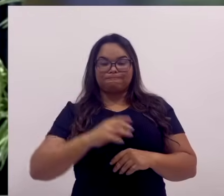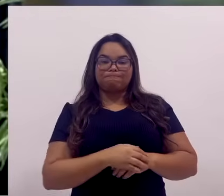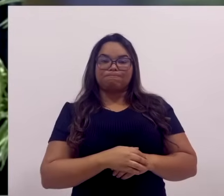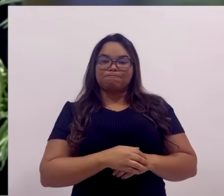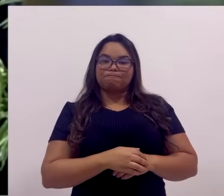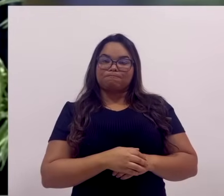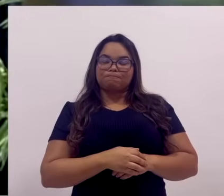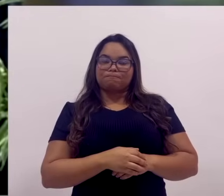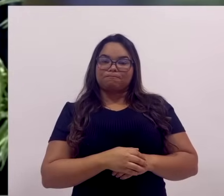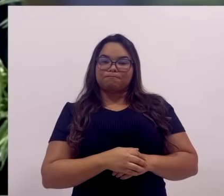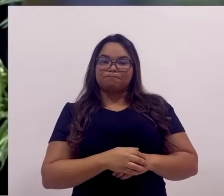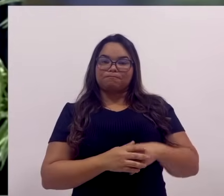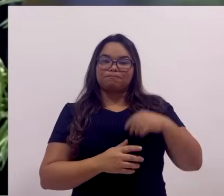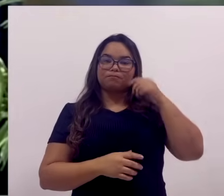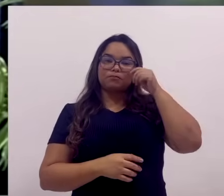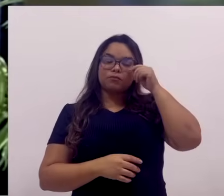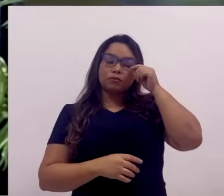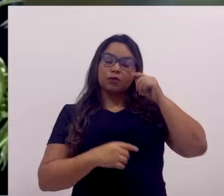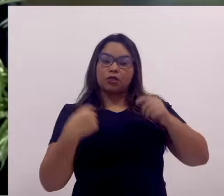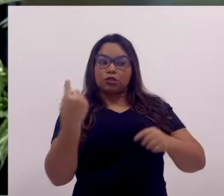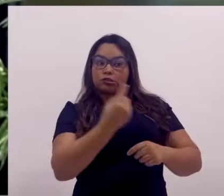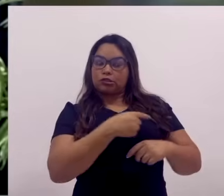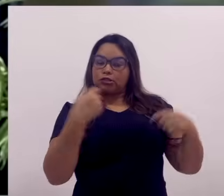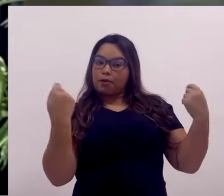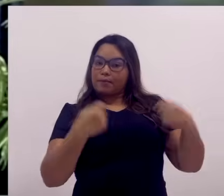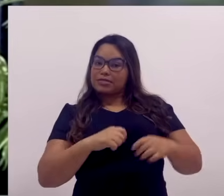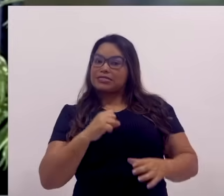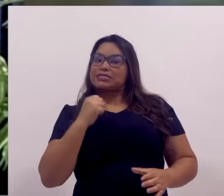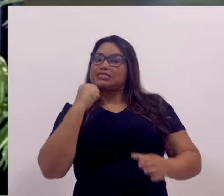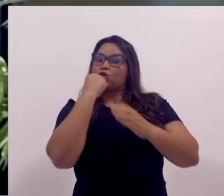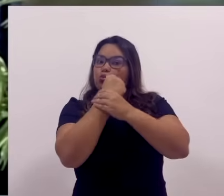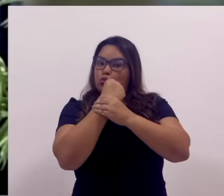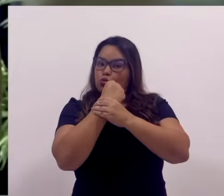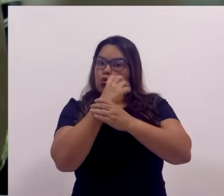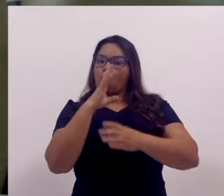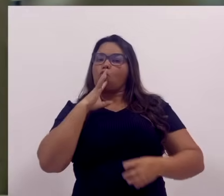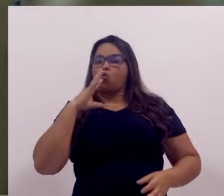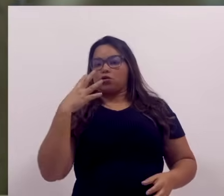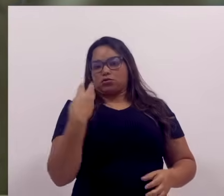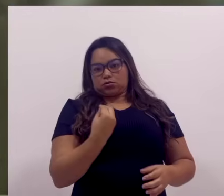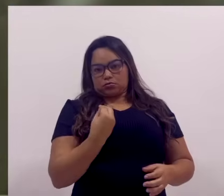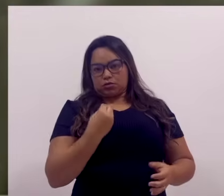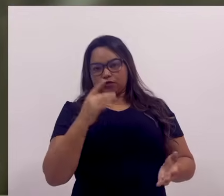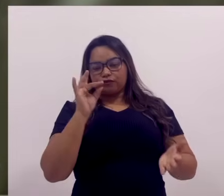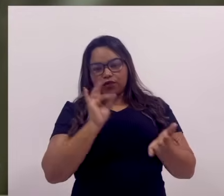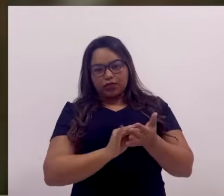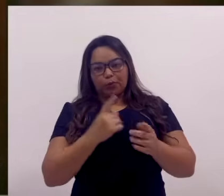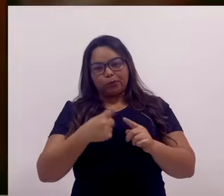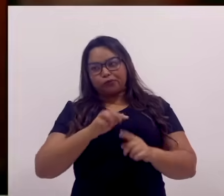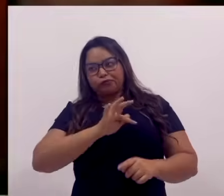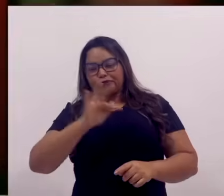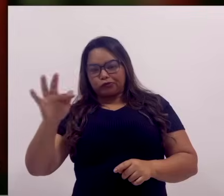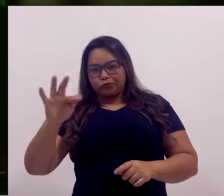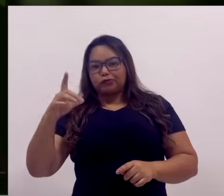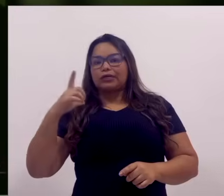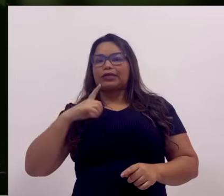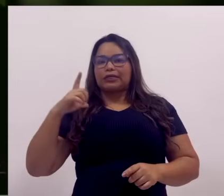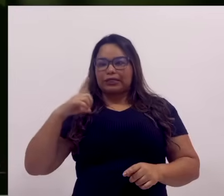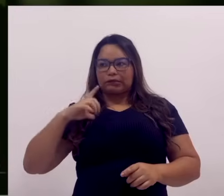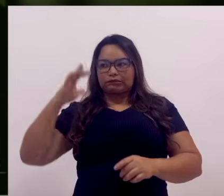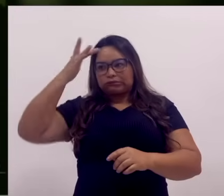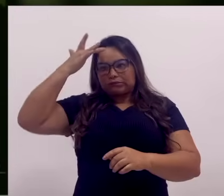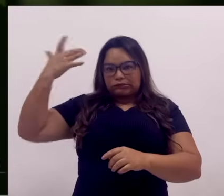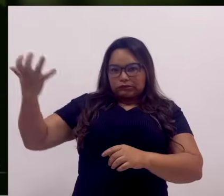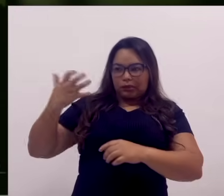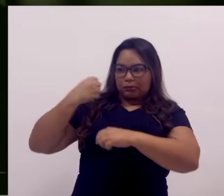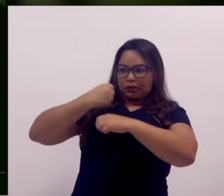E é bom que estejamos seguros daquilo em que cremos, para estarmos firmes durante esse tempo. Então, será que houve essa perseguição?